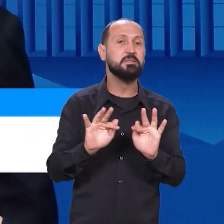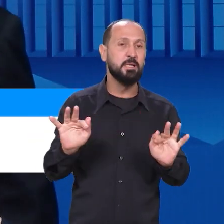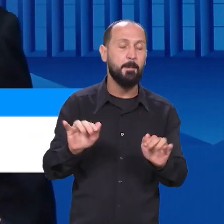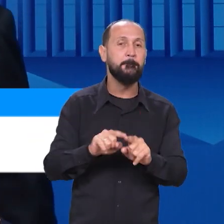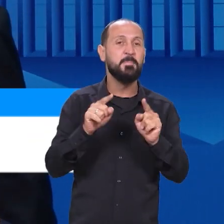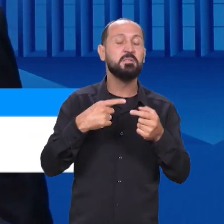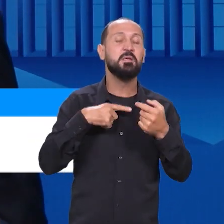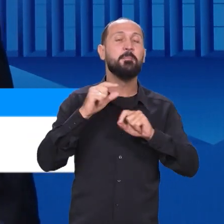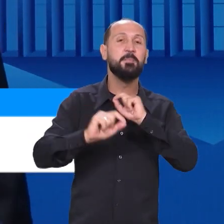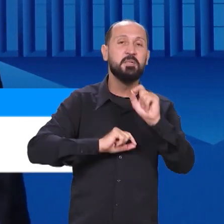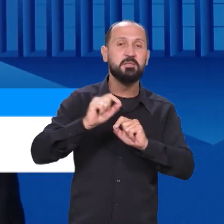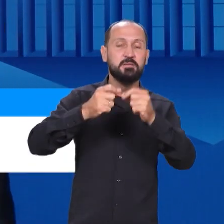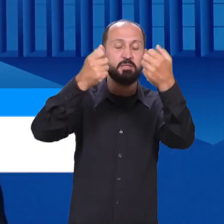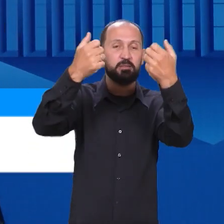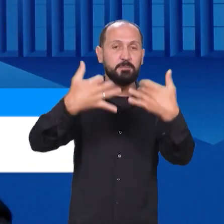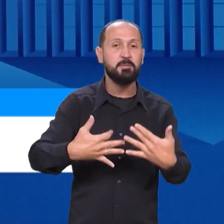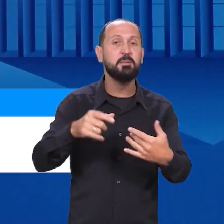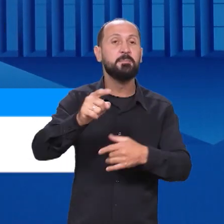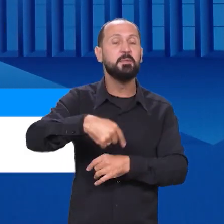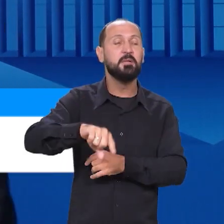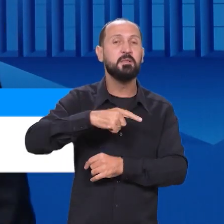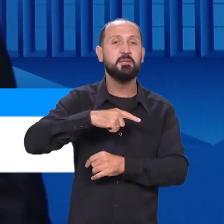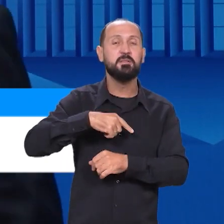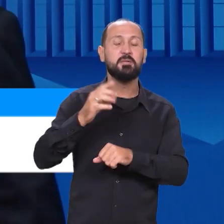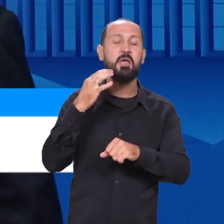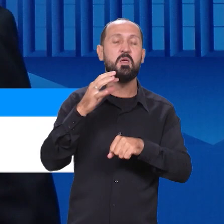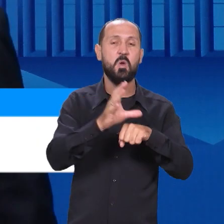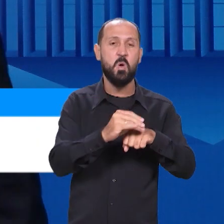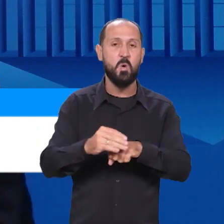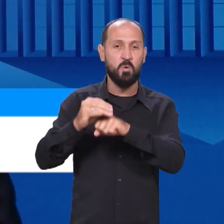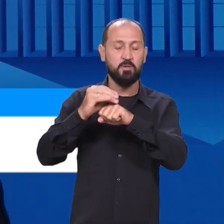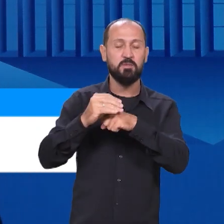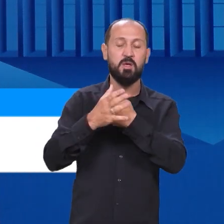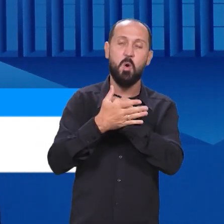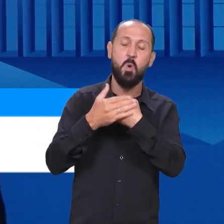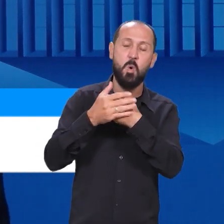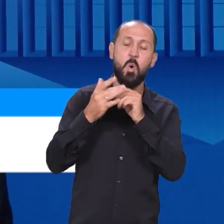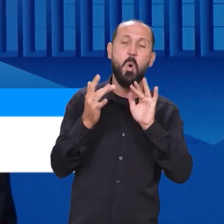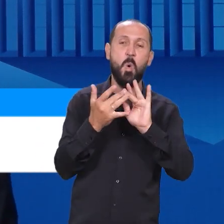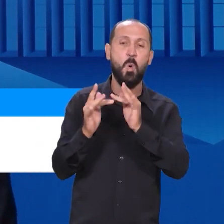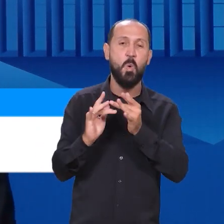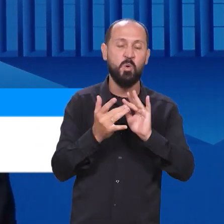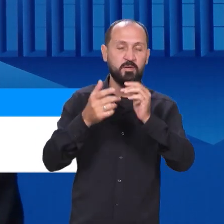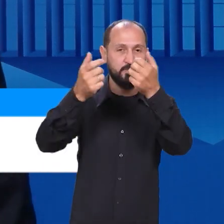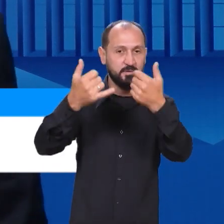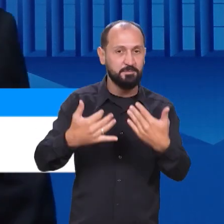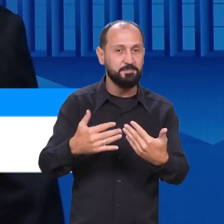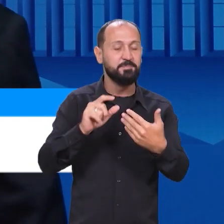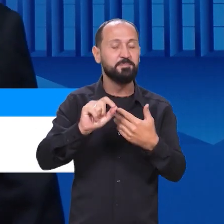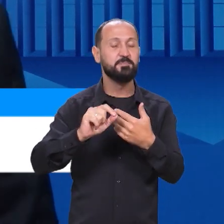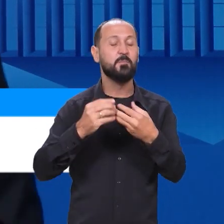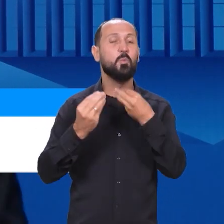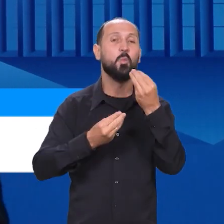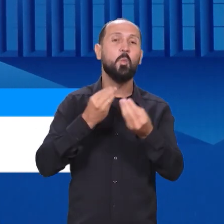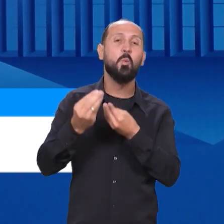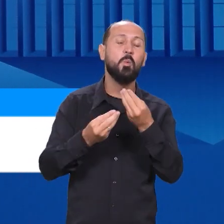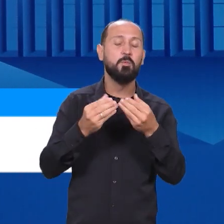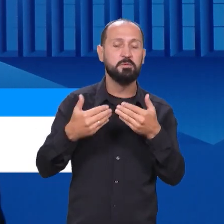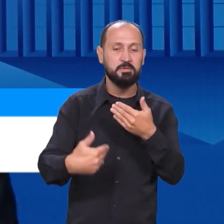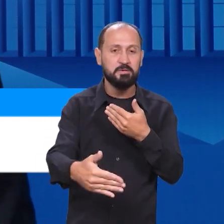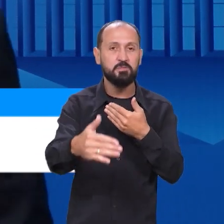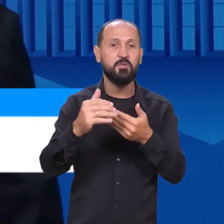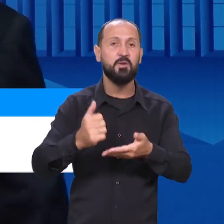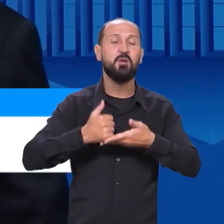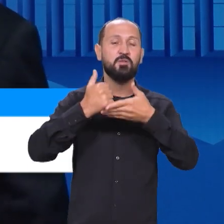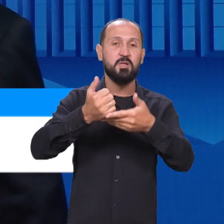uma solução simples, mas que precisa ser muito bem explicada por quem tem conhecimento na área, que é o afeto. E ele vai falar isso,